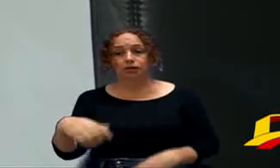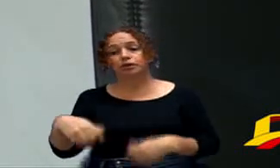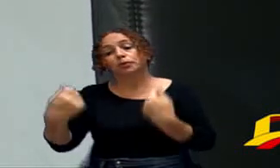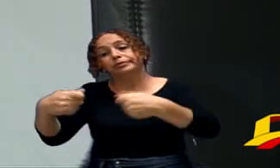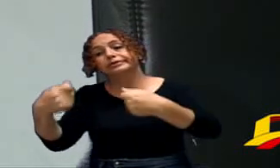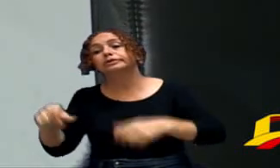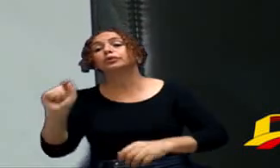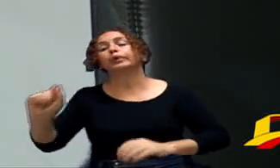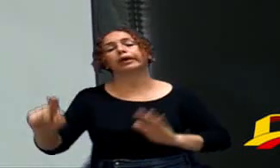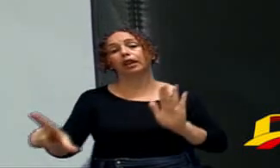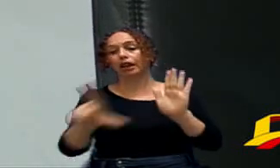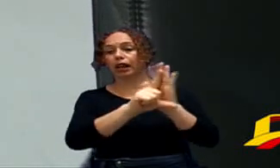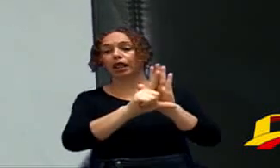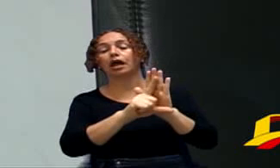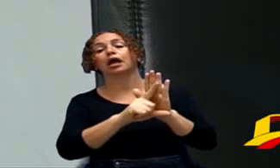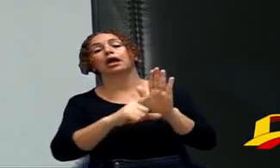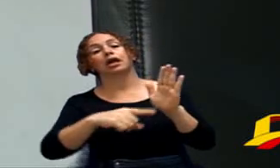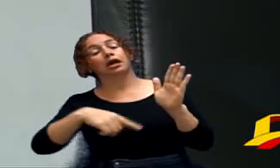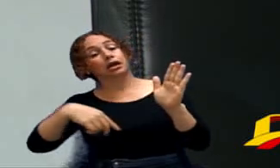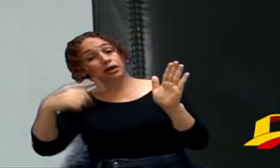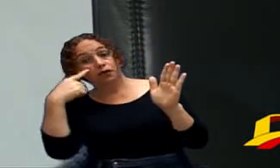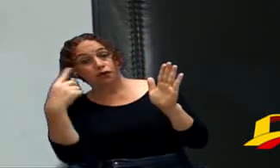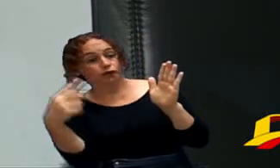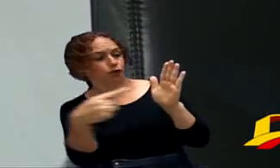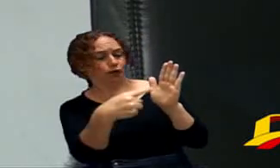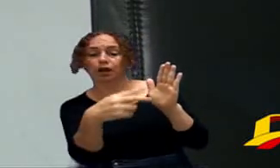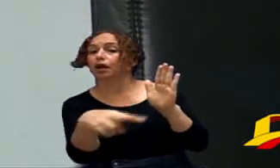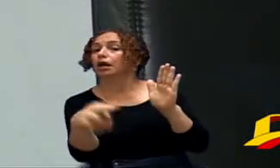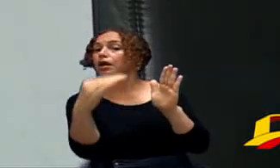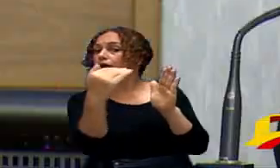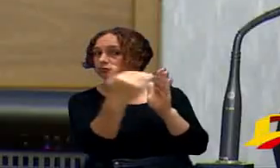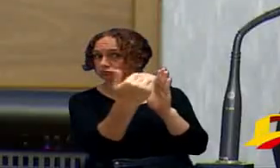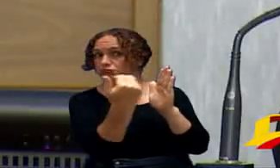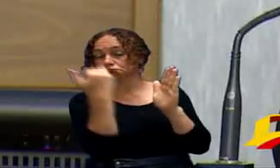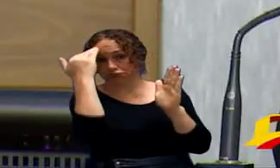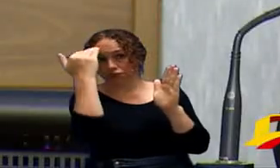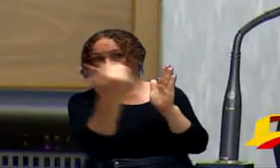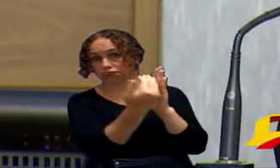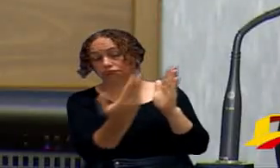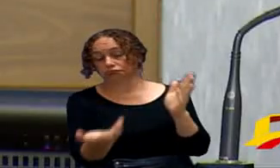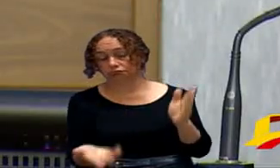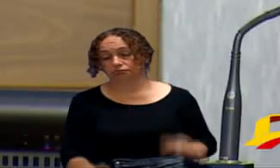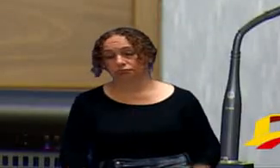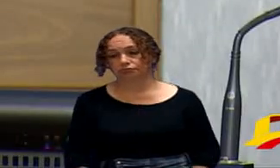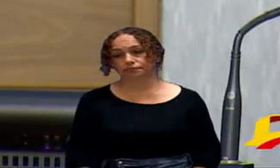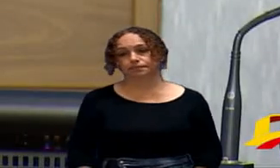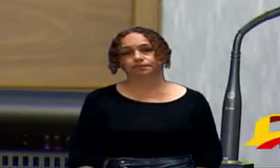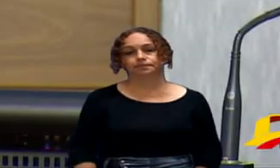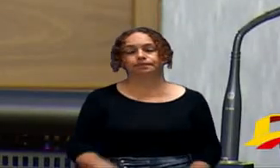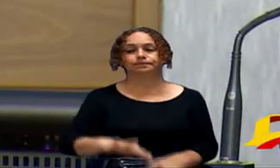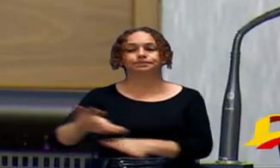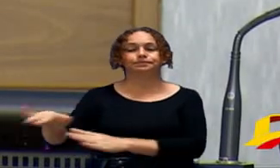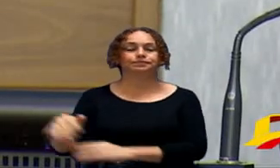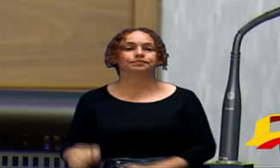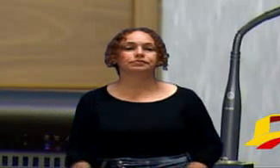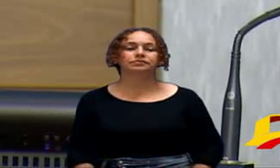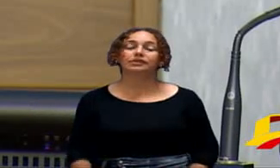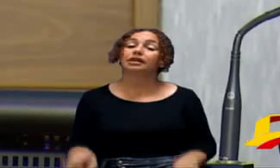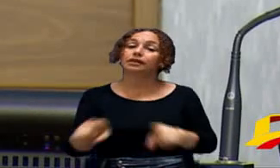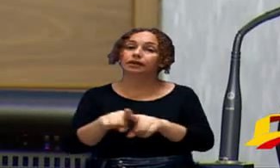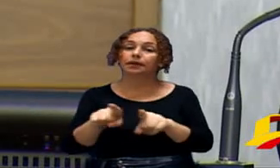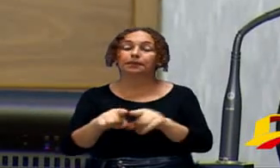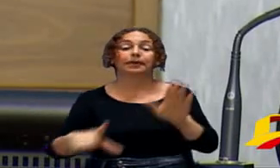um mecanismo do governo defender o zoológico. Obrigado. Inclusive, a lei que colocou como patrimônio cultural